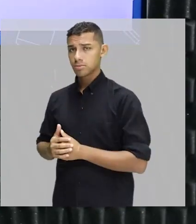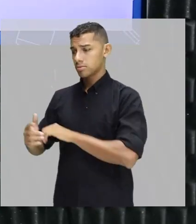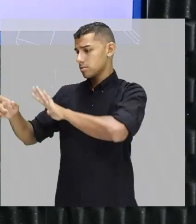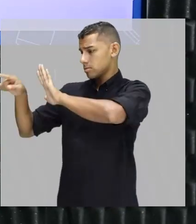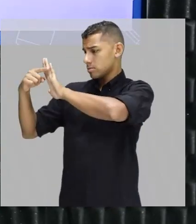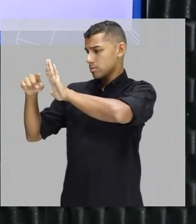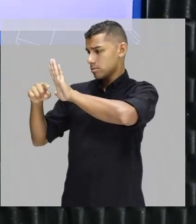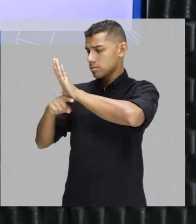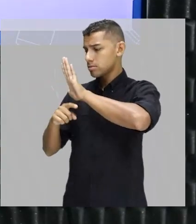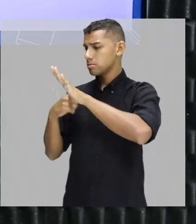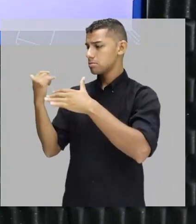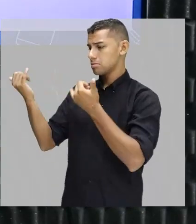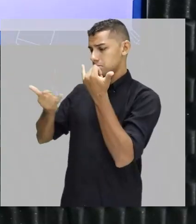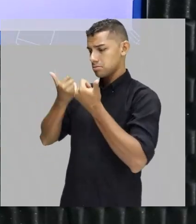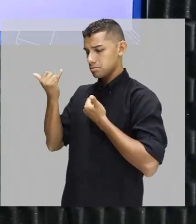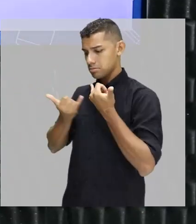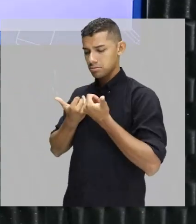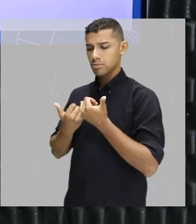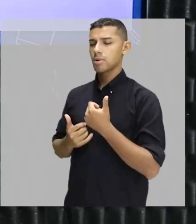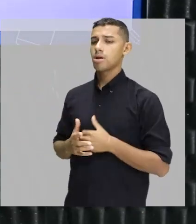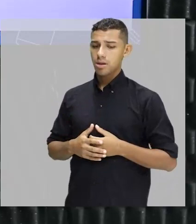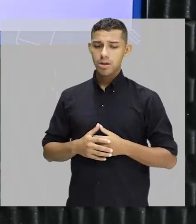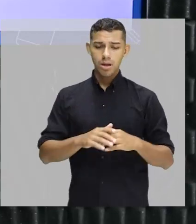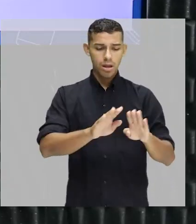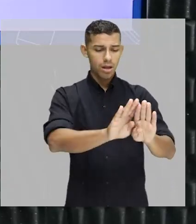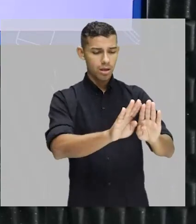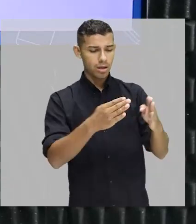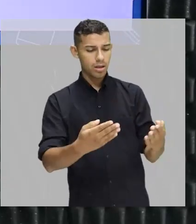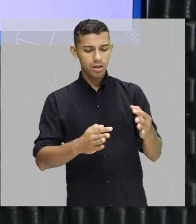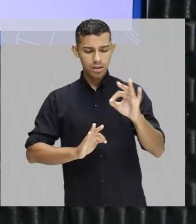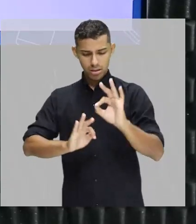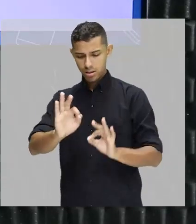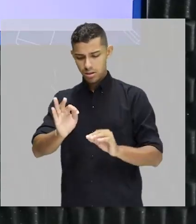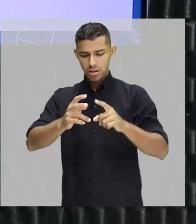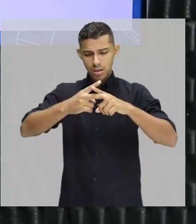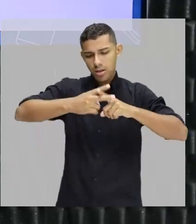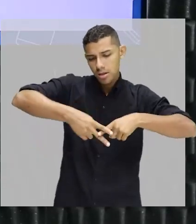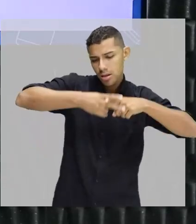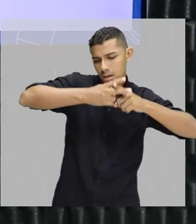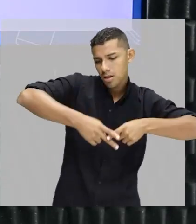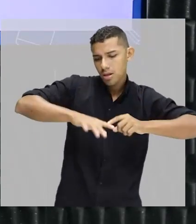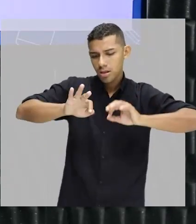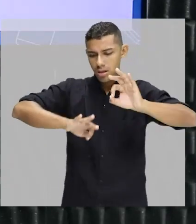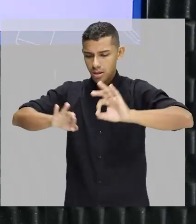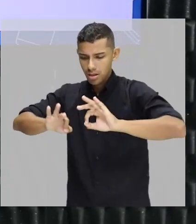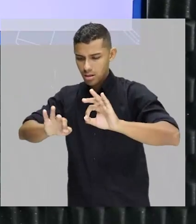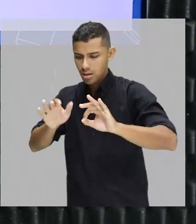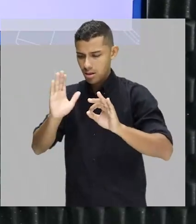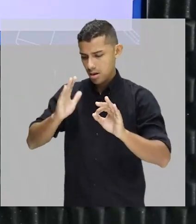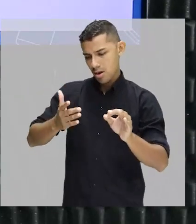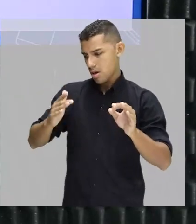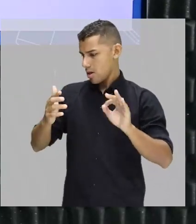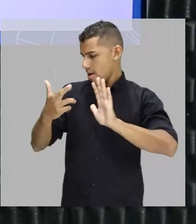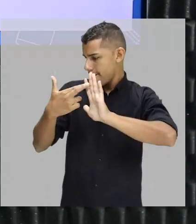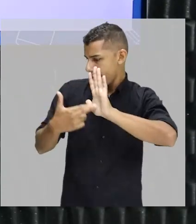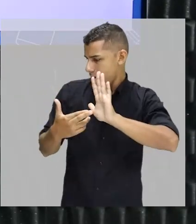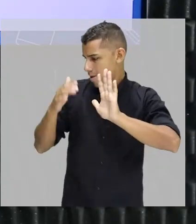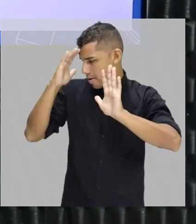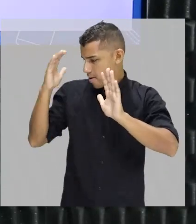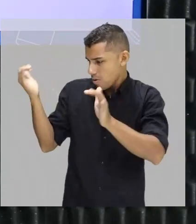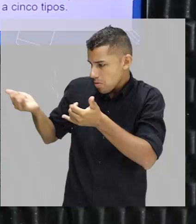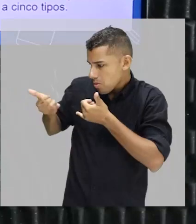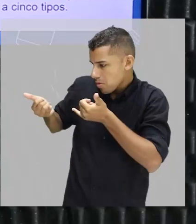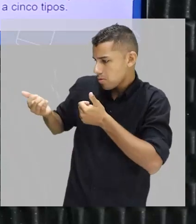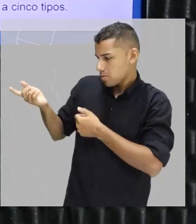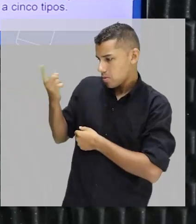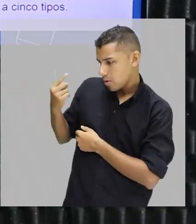texto injuntivo. Ele vai dizendo abra, monte, desfaça, vai dando todas as